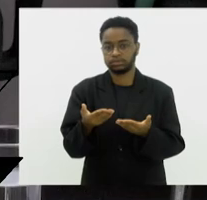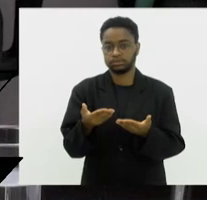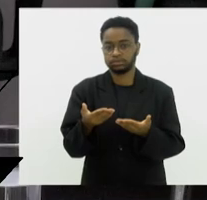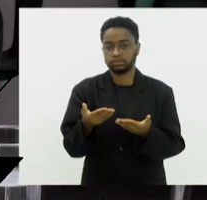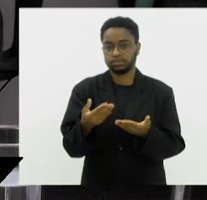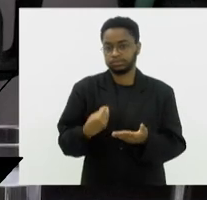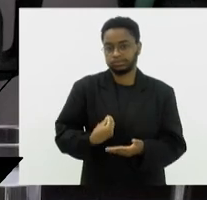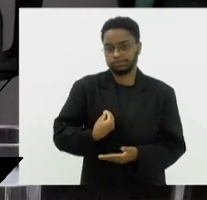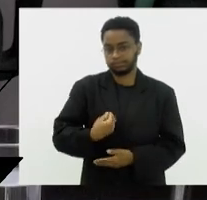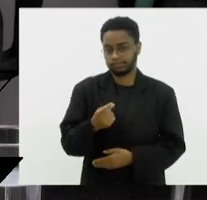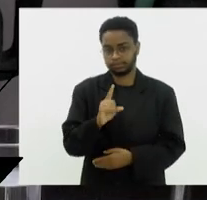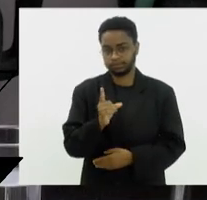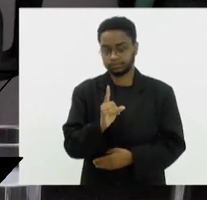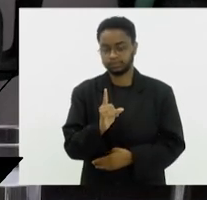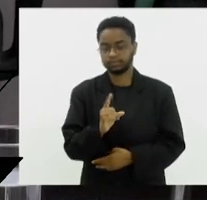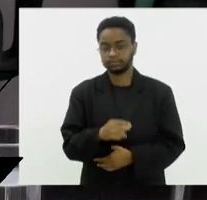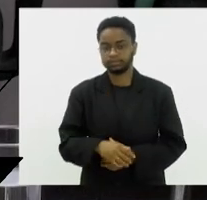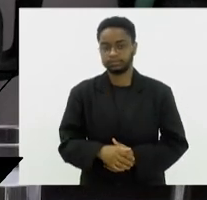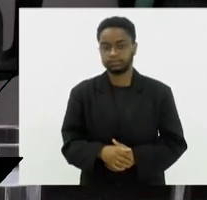não está aqui. Né?